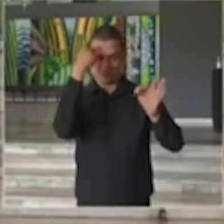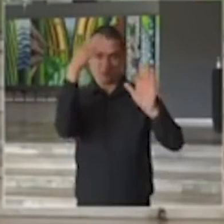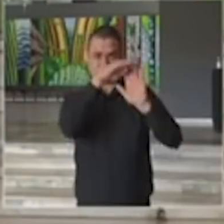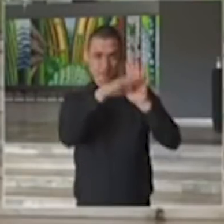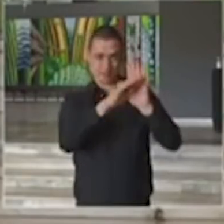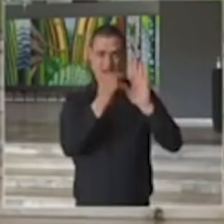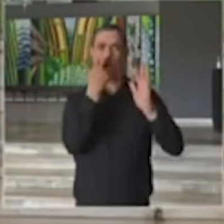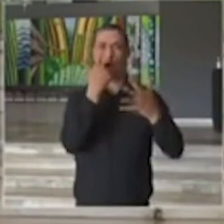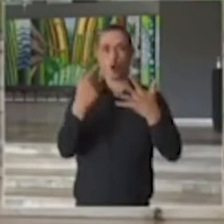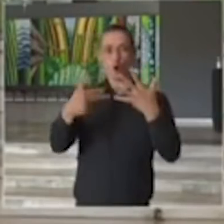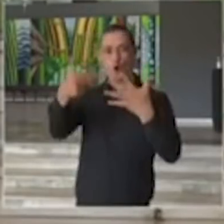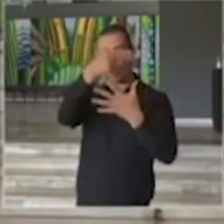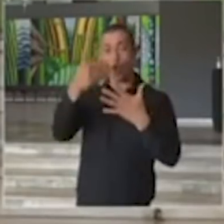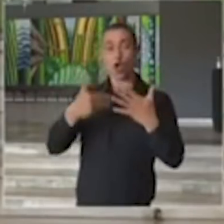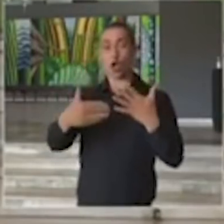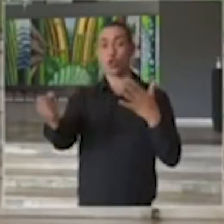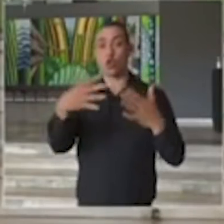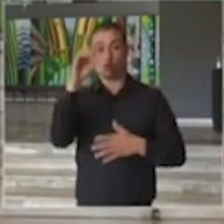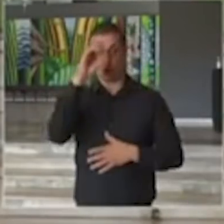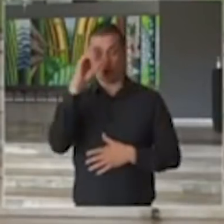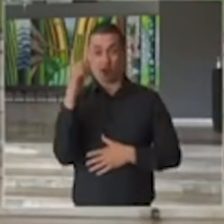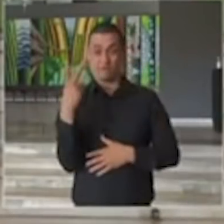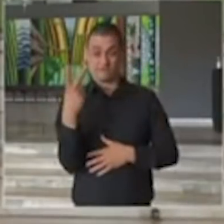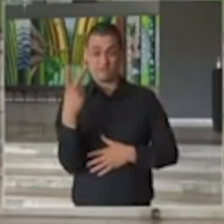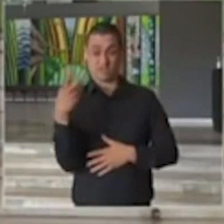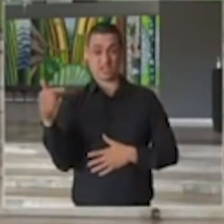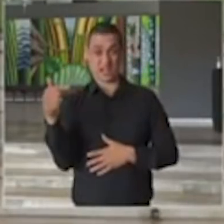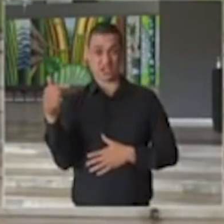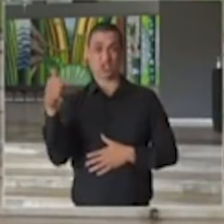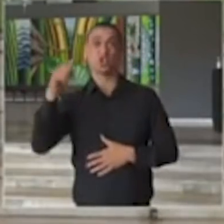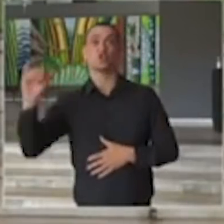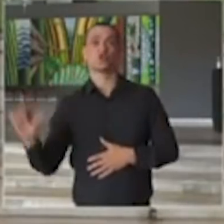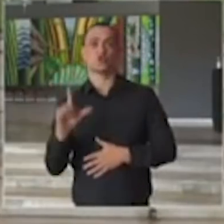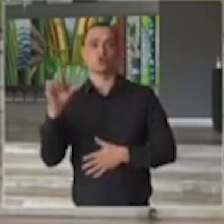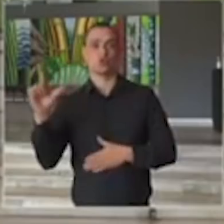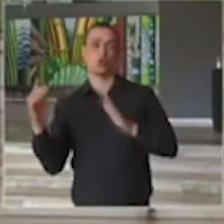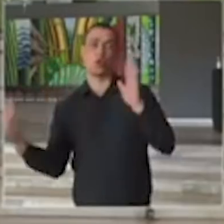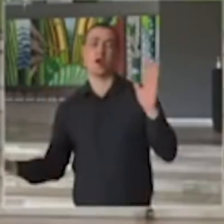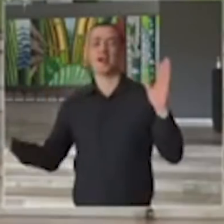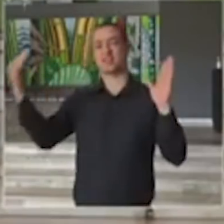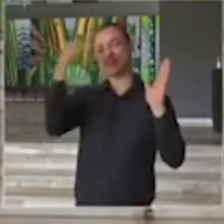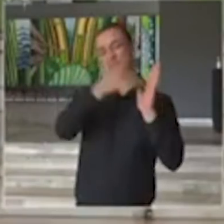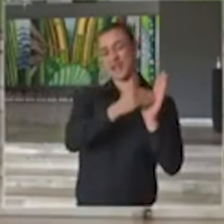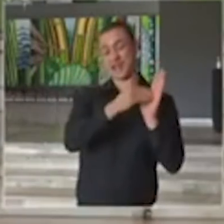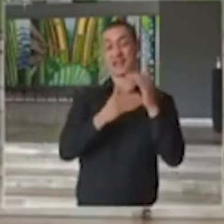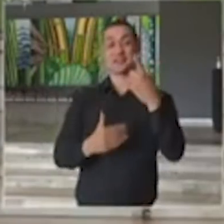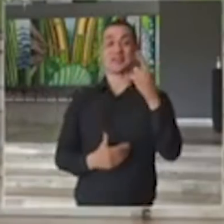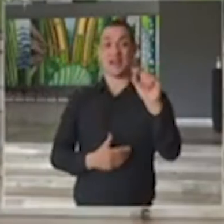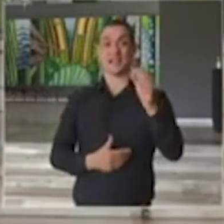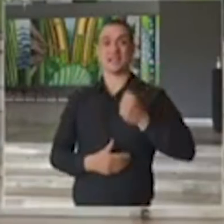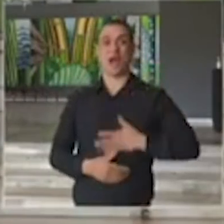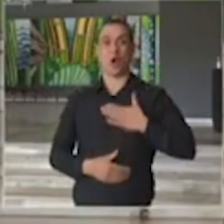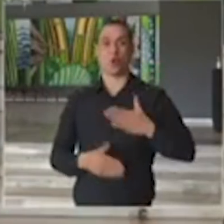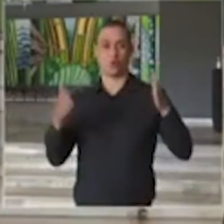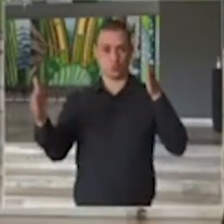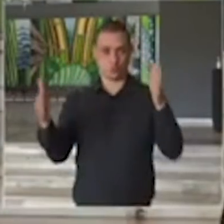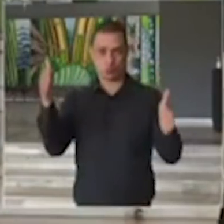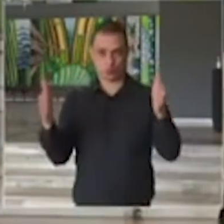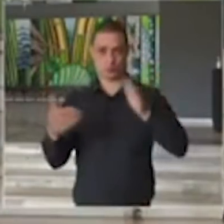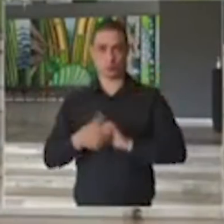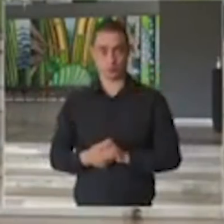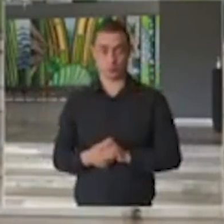estabelece uma nova quarentena que vai de 27 de julho até dez de agosto